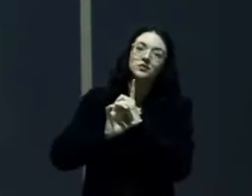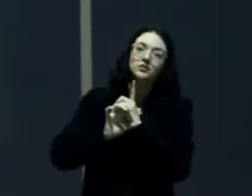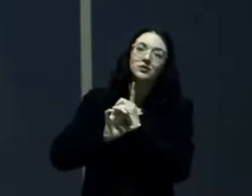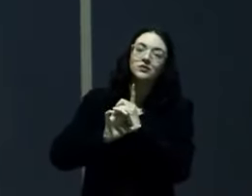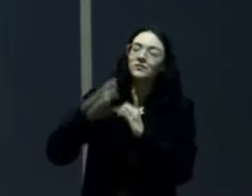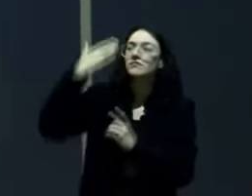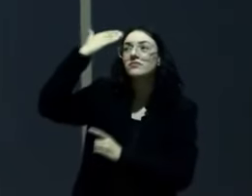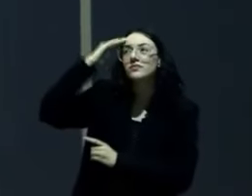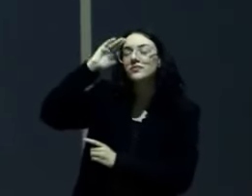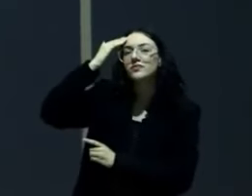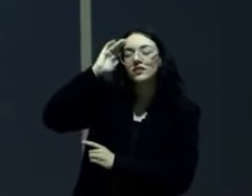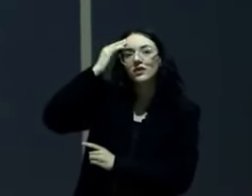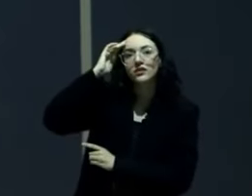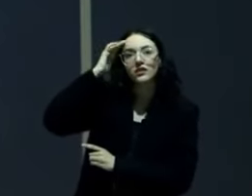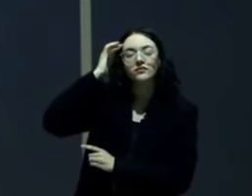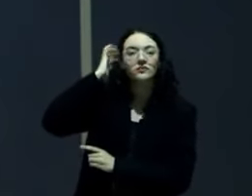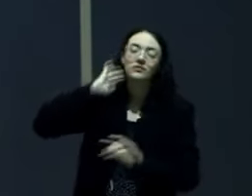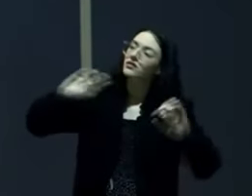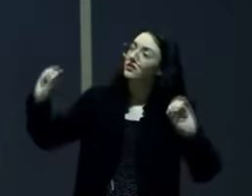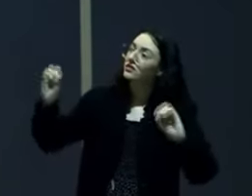quando entendemos, nós celebramos isso.